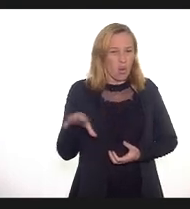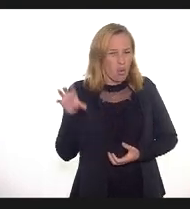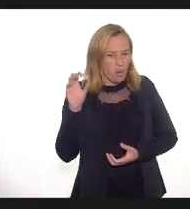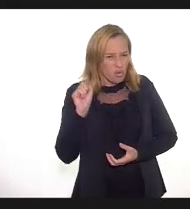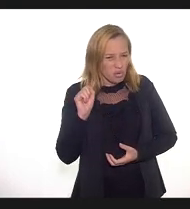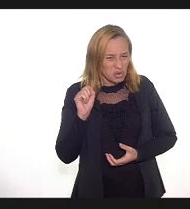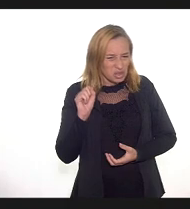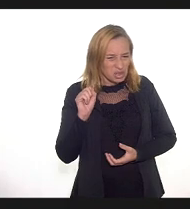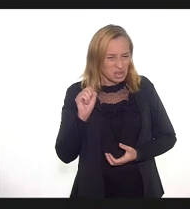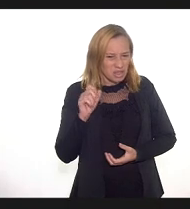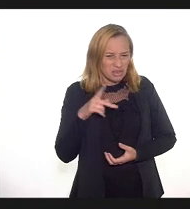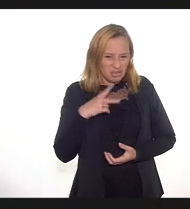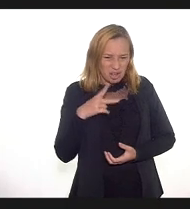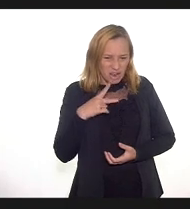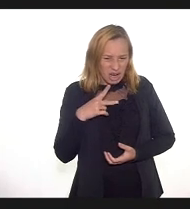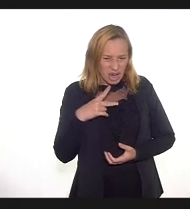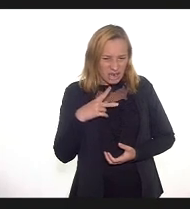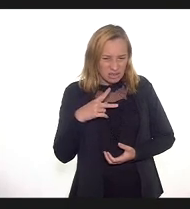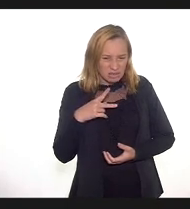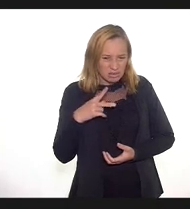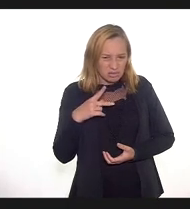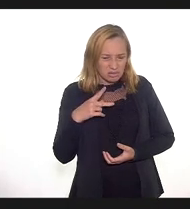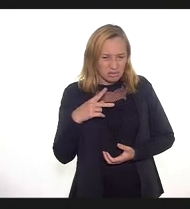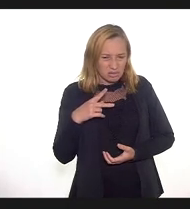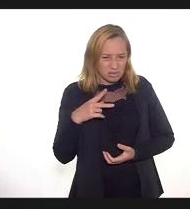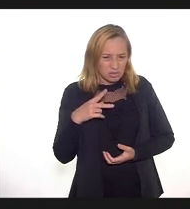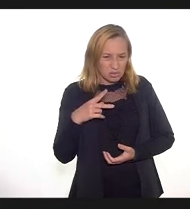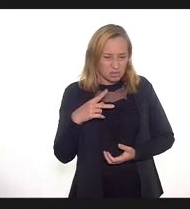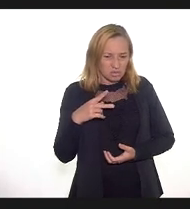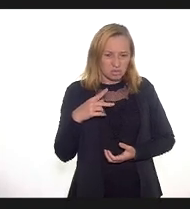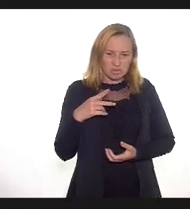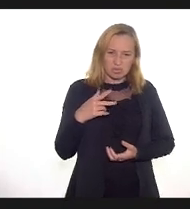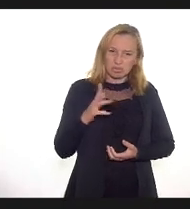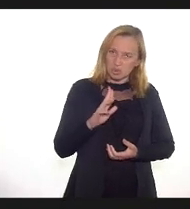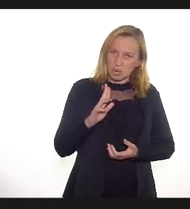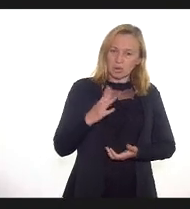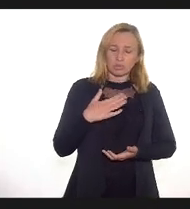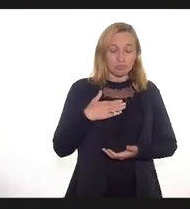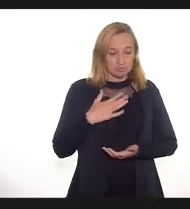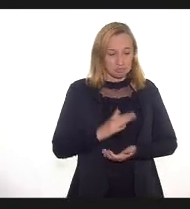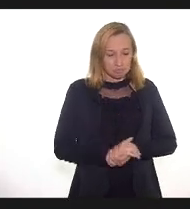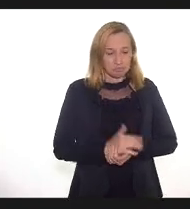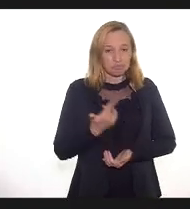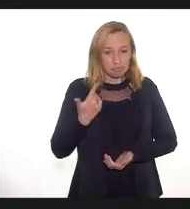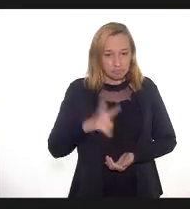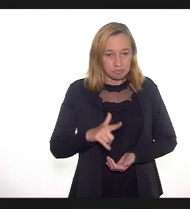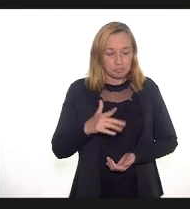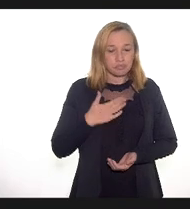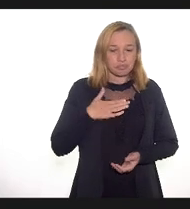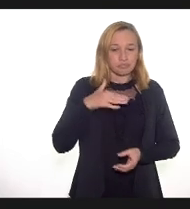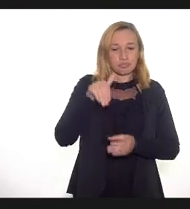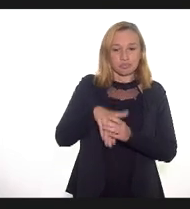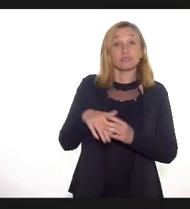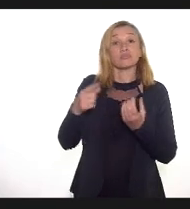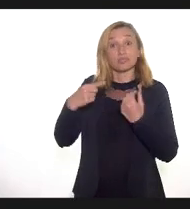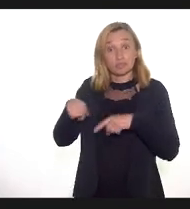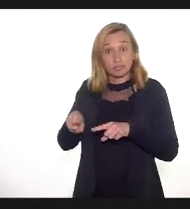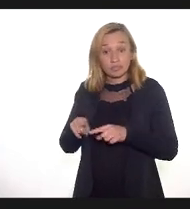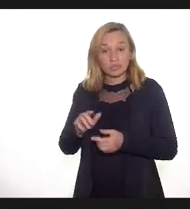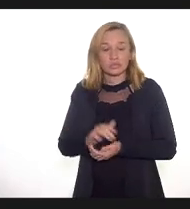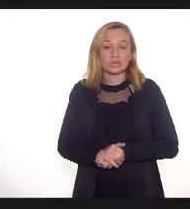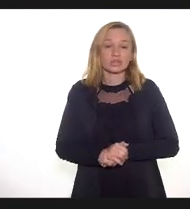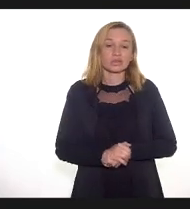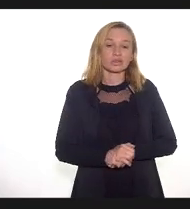por ter sido citado da forma como fui. E por isso, repito, meu voto é contrário. E